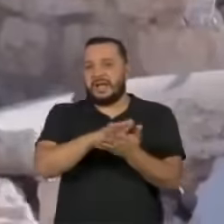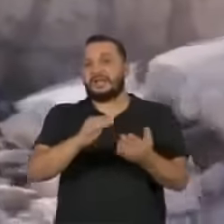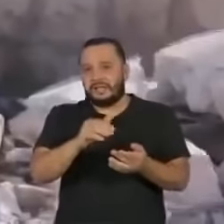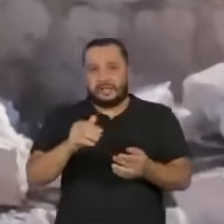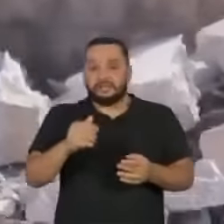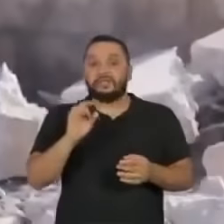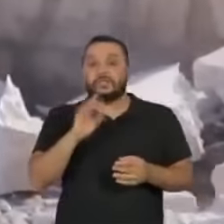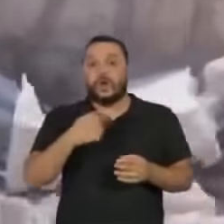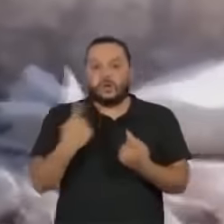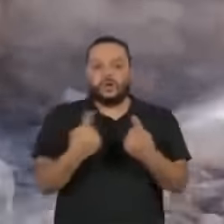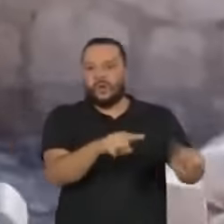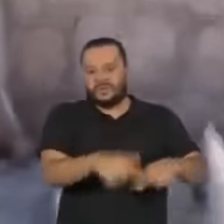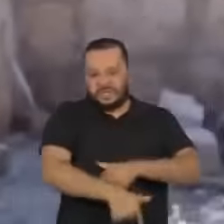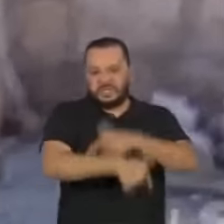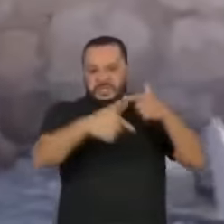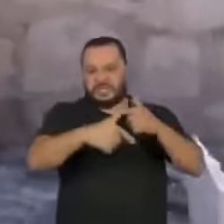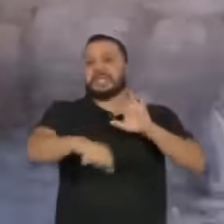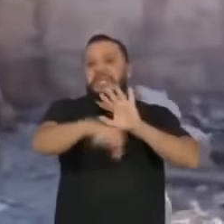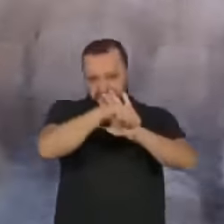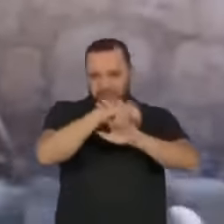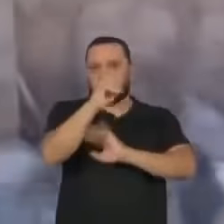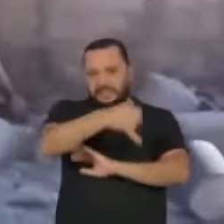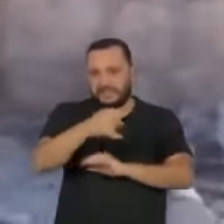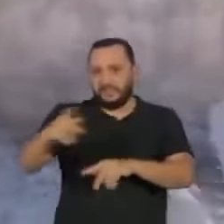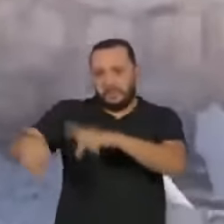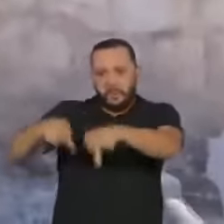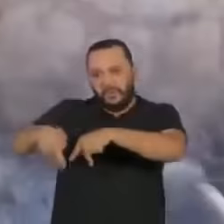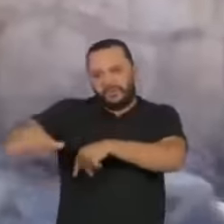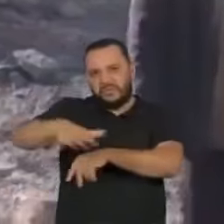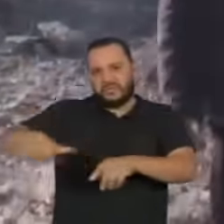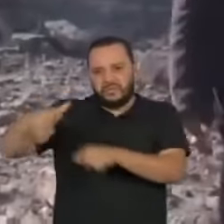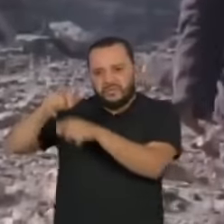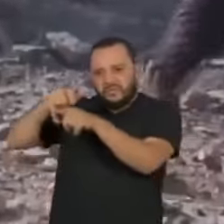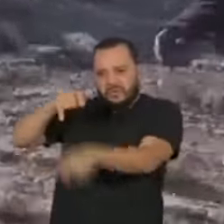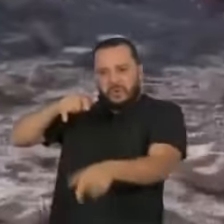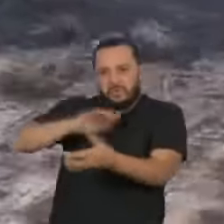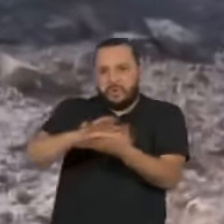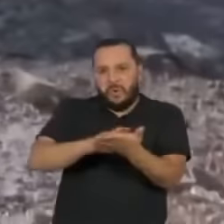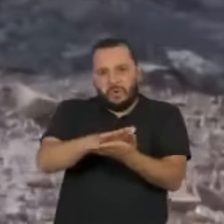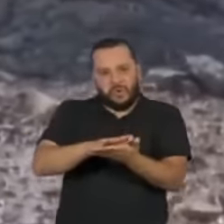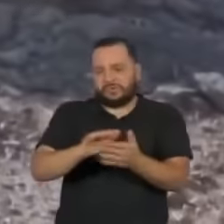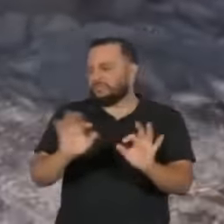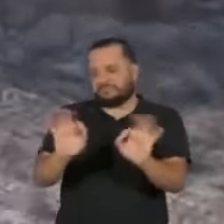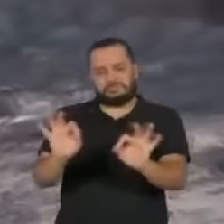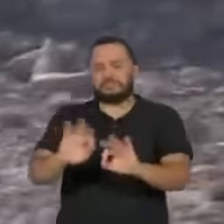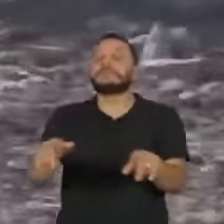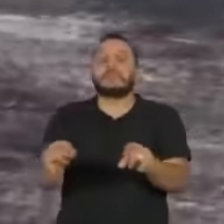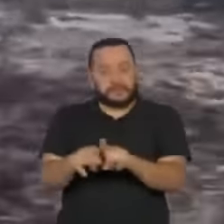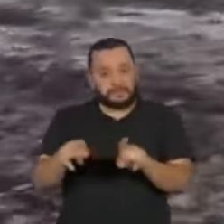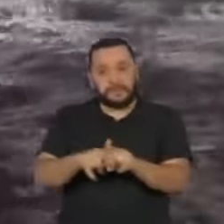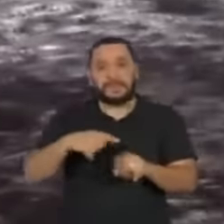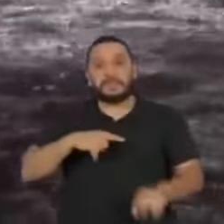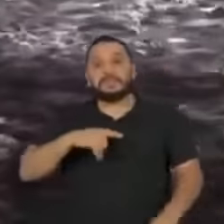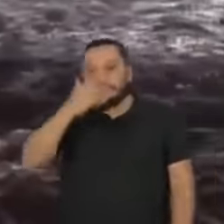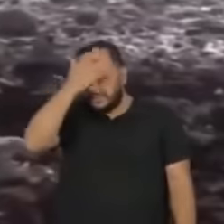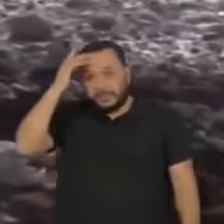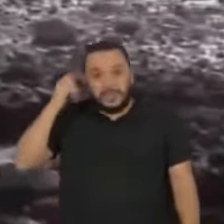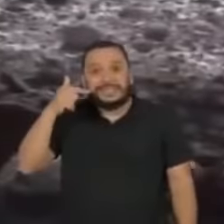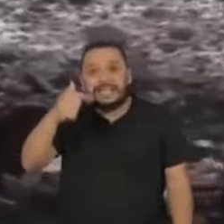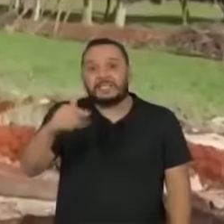jihadistas. Na segunda-feira, pelo menos 7 civis, incluindo 5 crianças, morreram em bombardeios russos